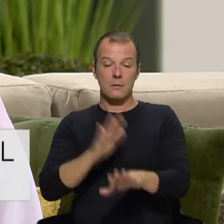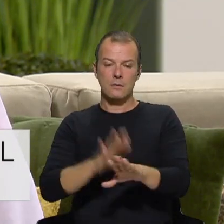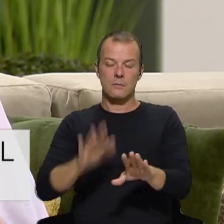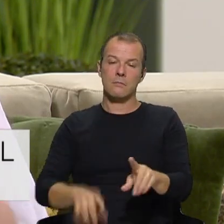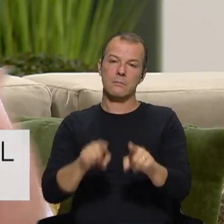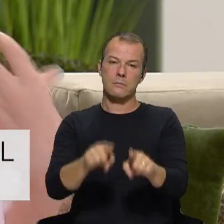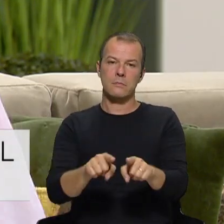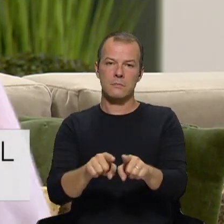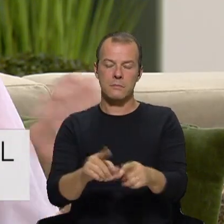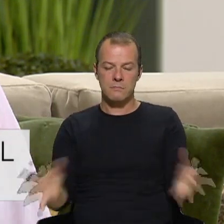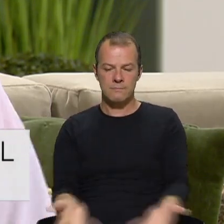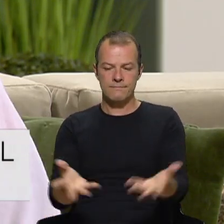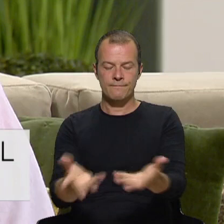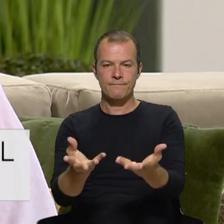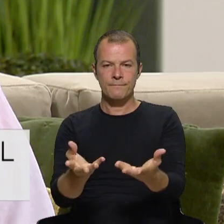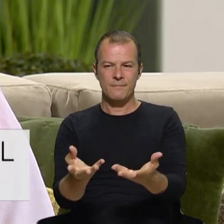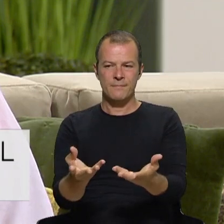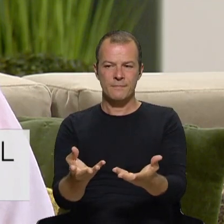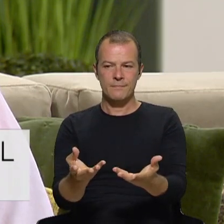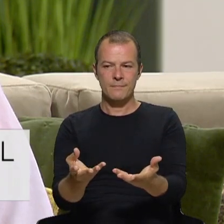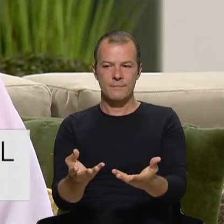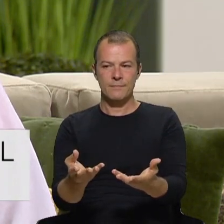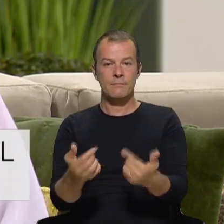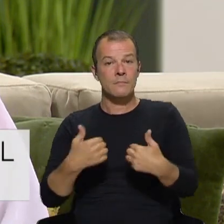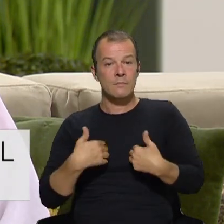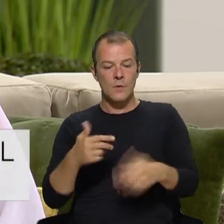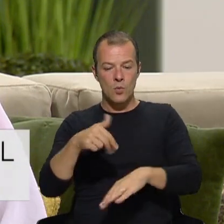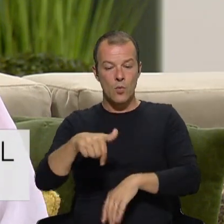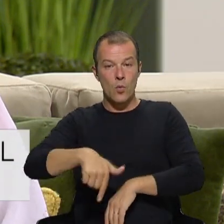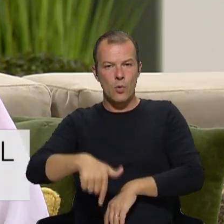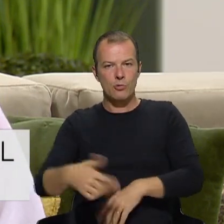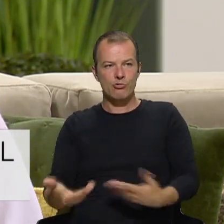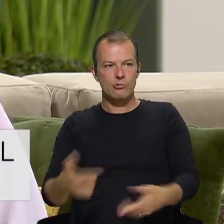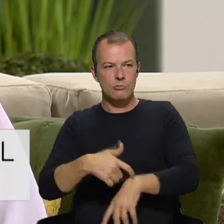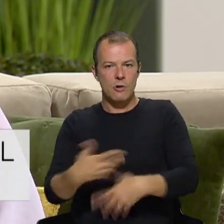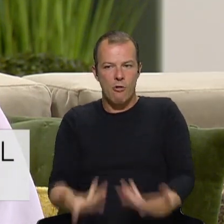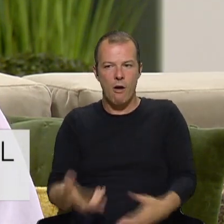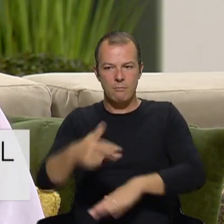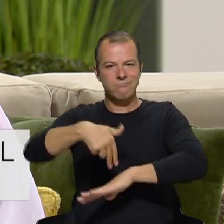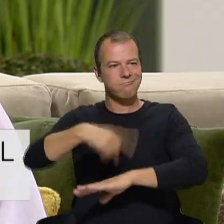a este incentivo que hoje estou aqui